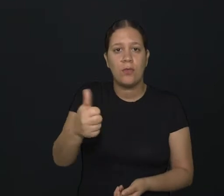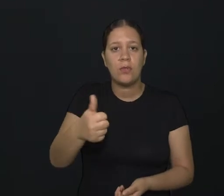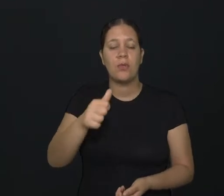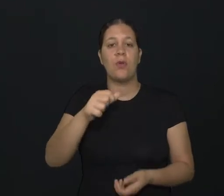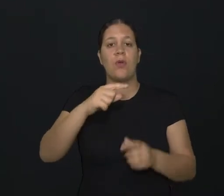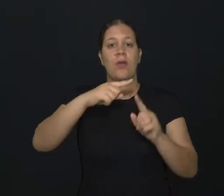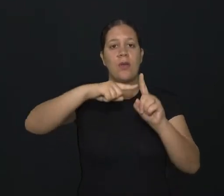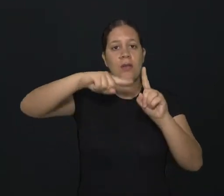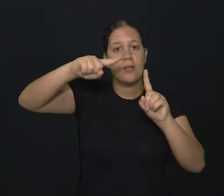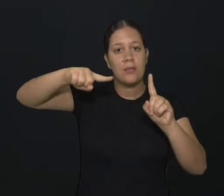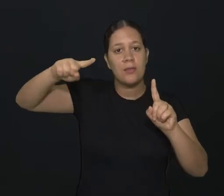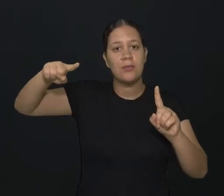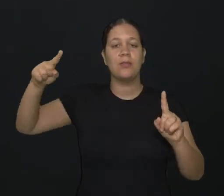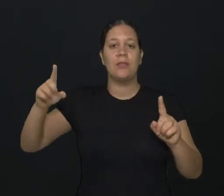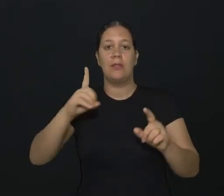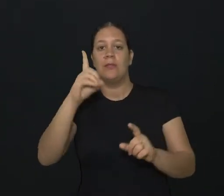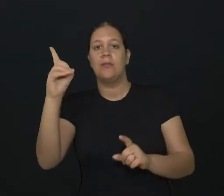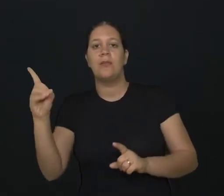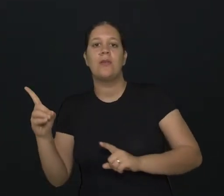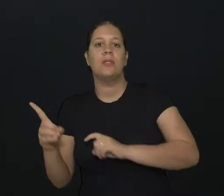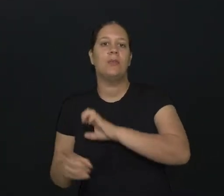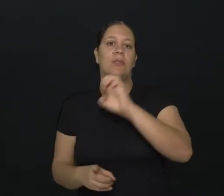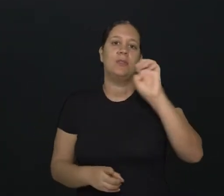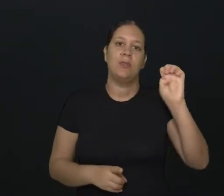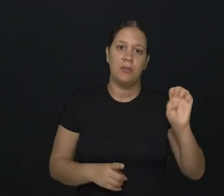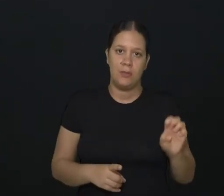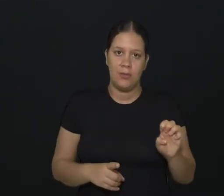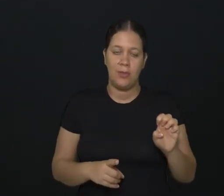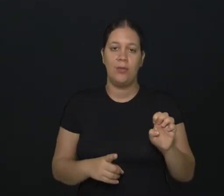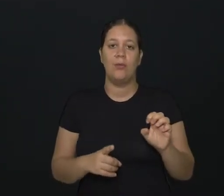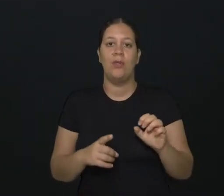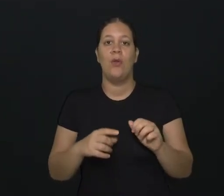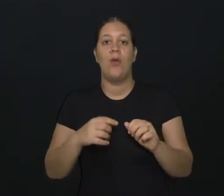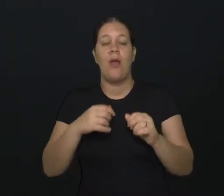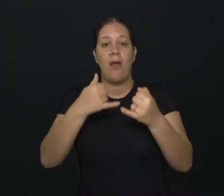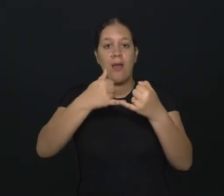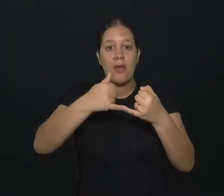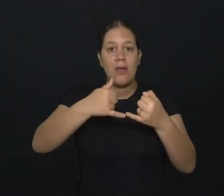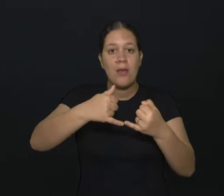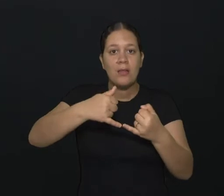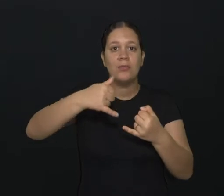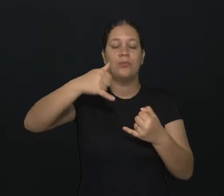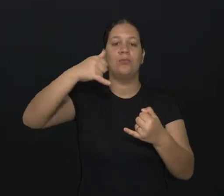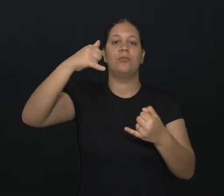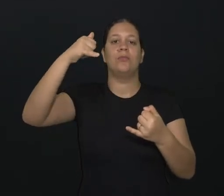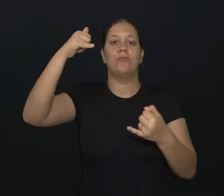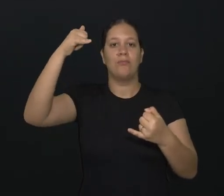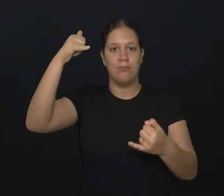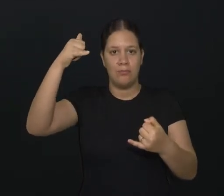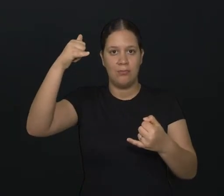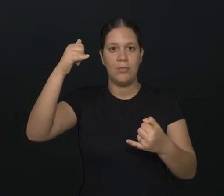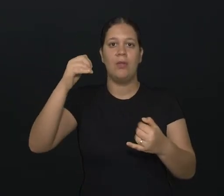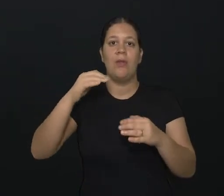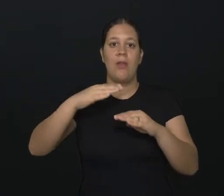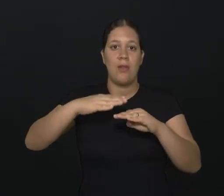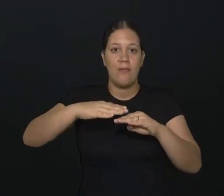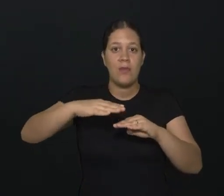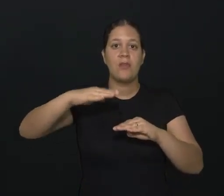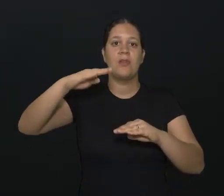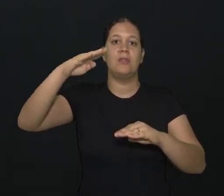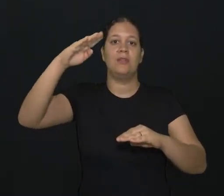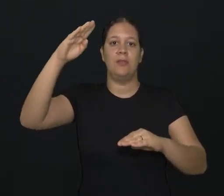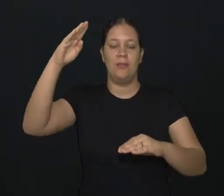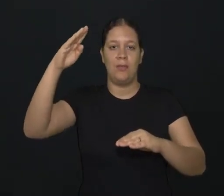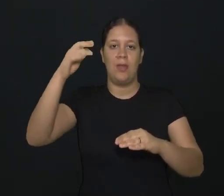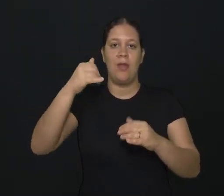Analisando o gráfico aqui da esquerda para a direita. Se a reta estiver subindo, ela será uma reta